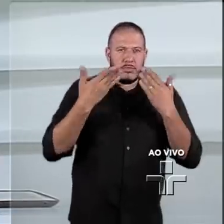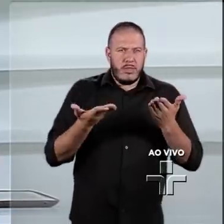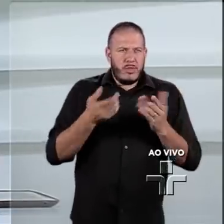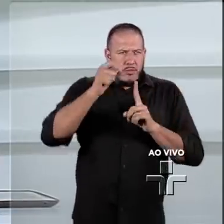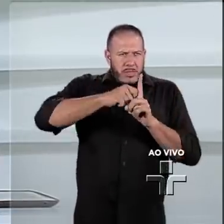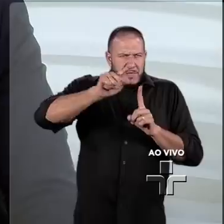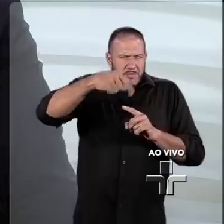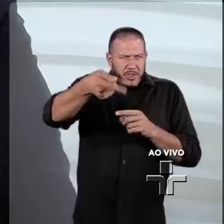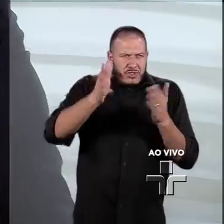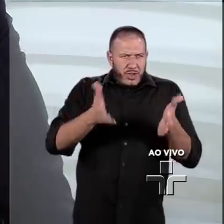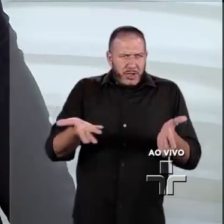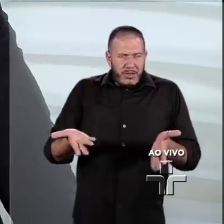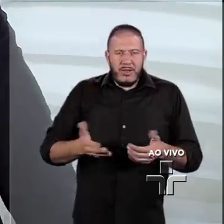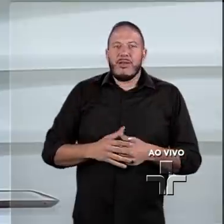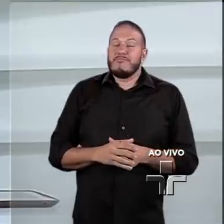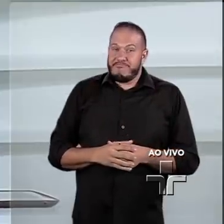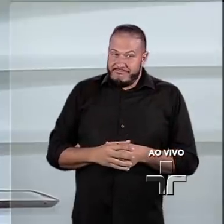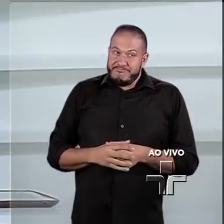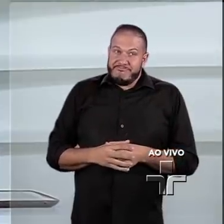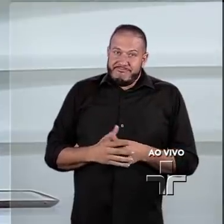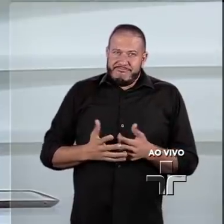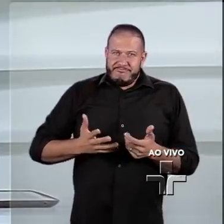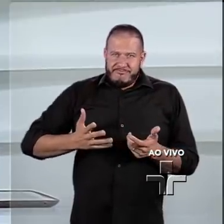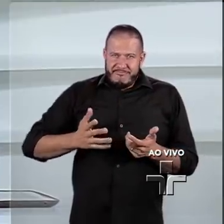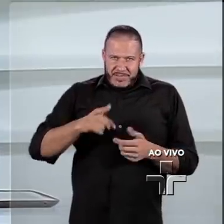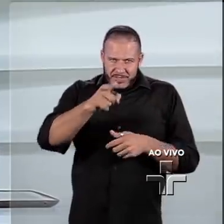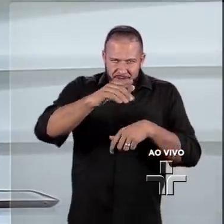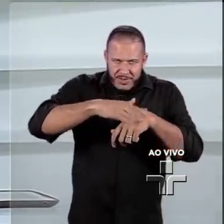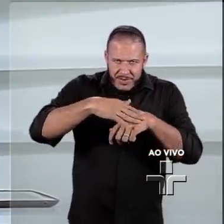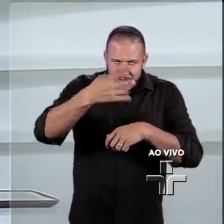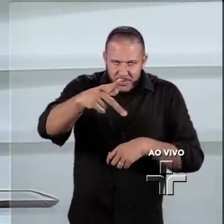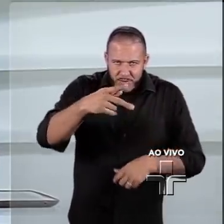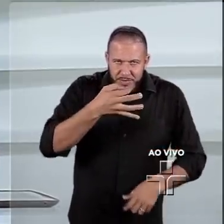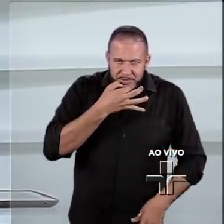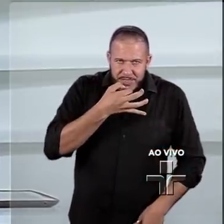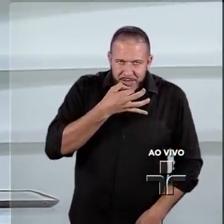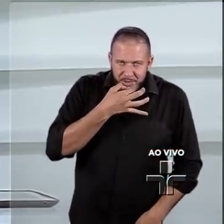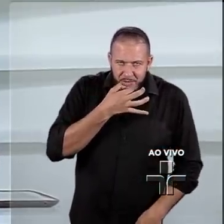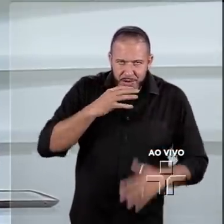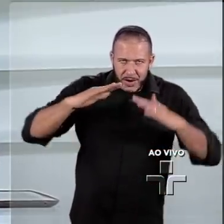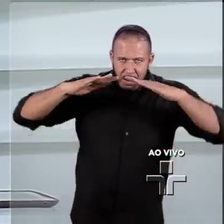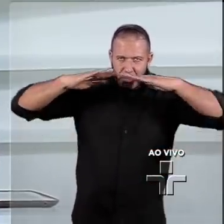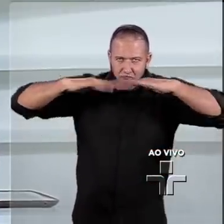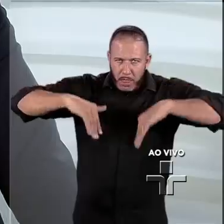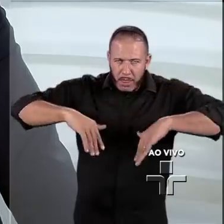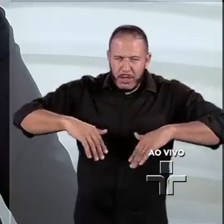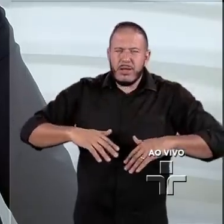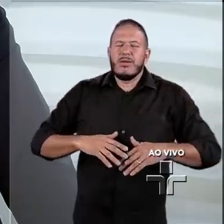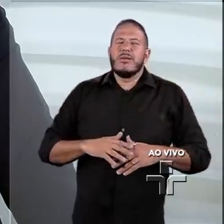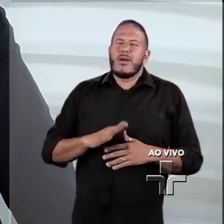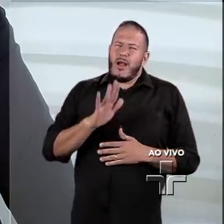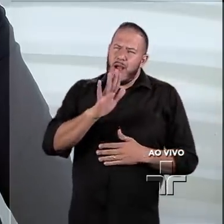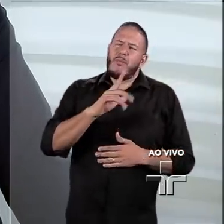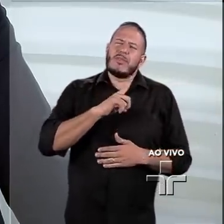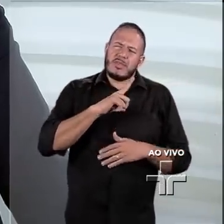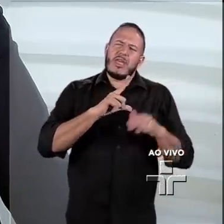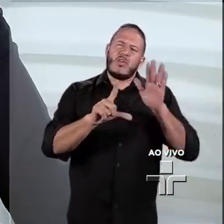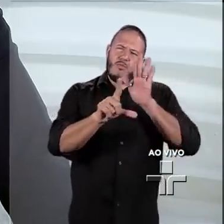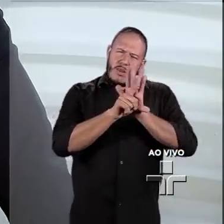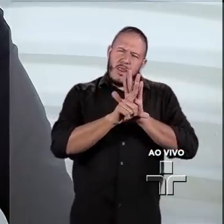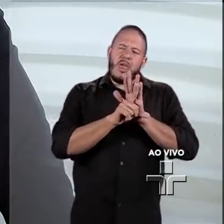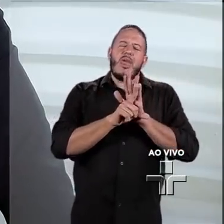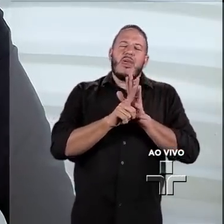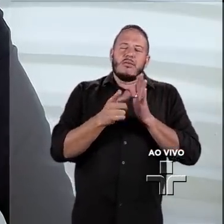né? Exatamente. Mas sua posição é demolir o... Não, a gente tem uma lei aprovada que é não